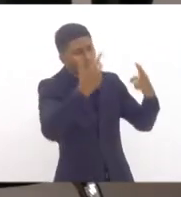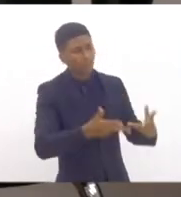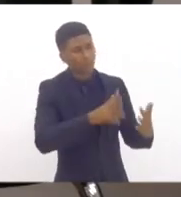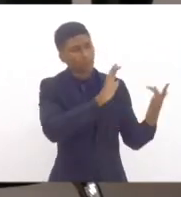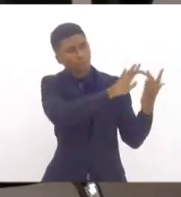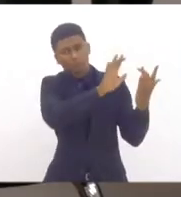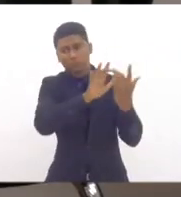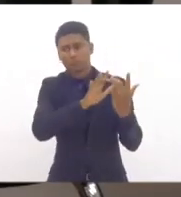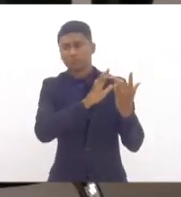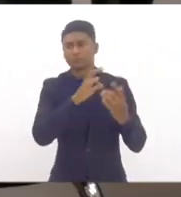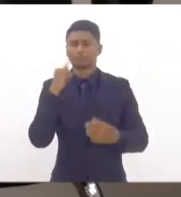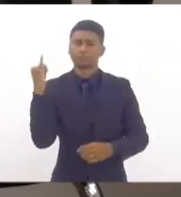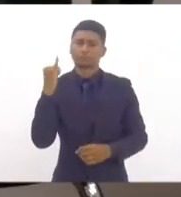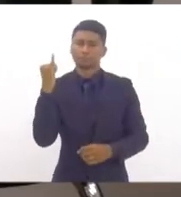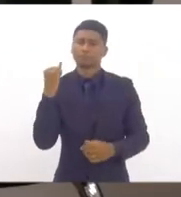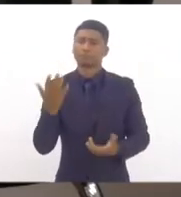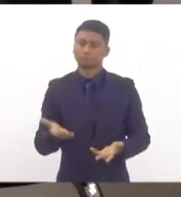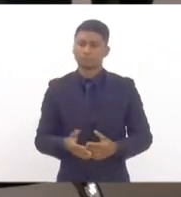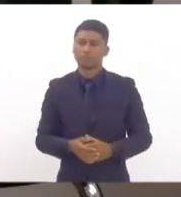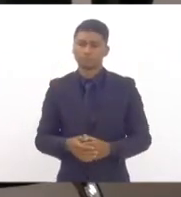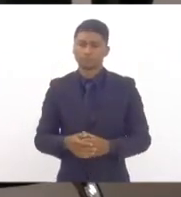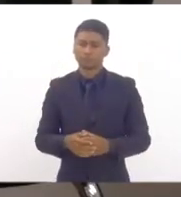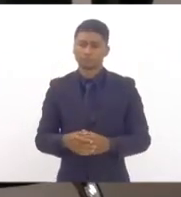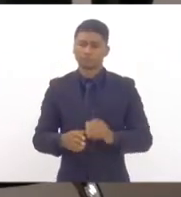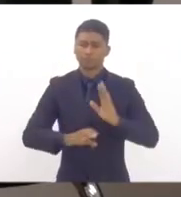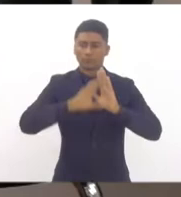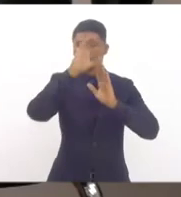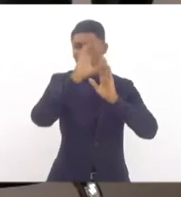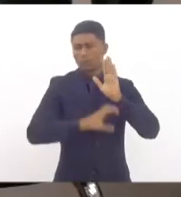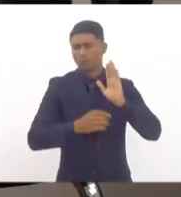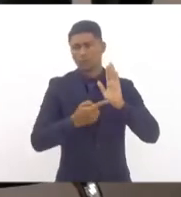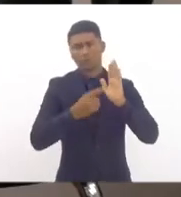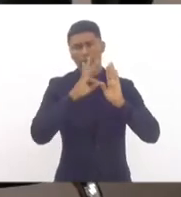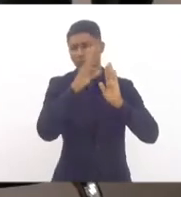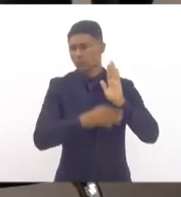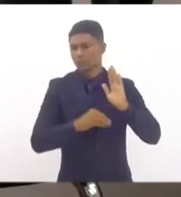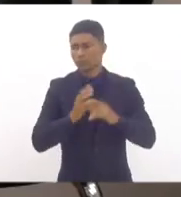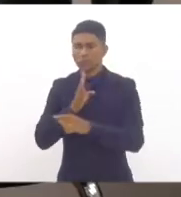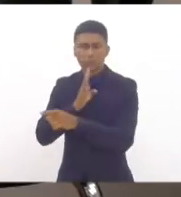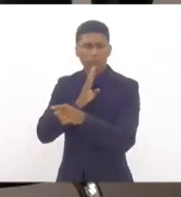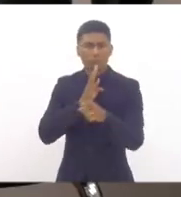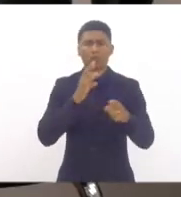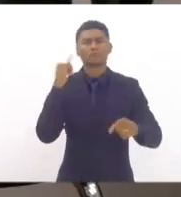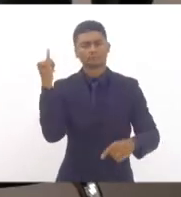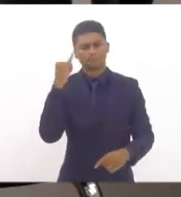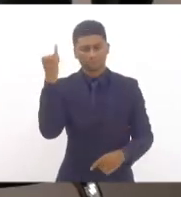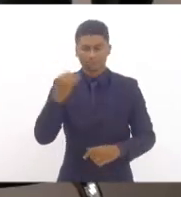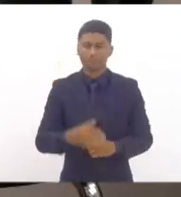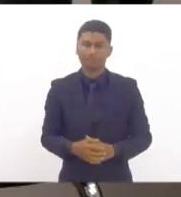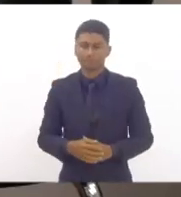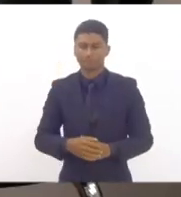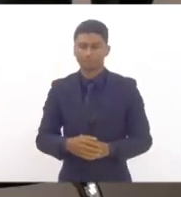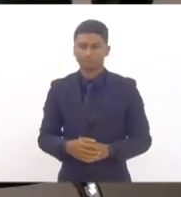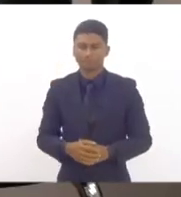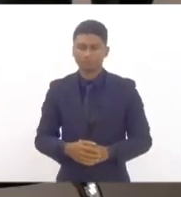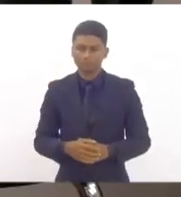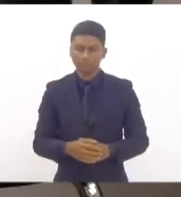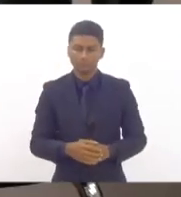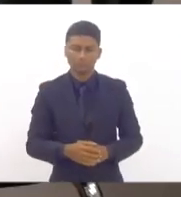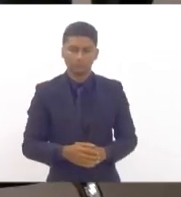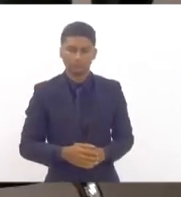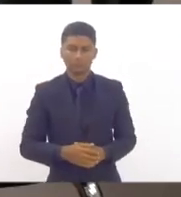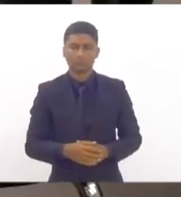conhecer seus currículos e trajetórias. Então, faço aqui